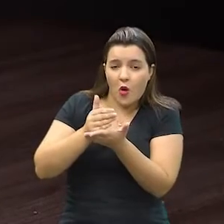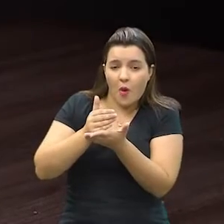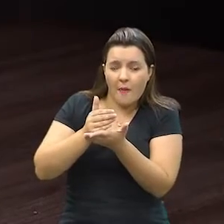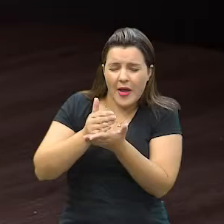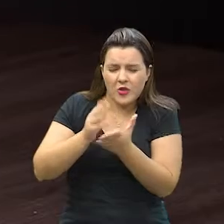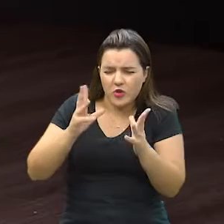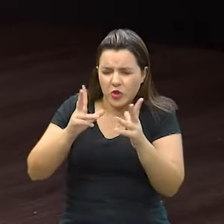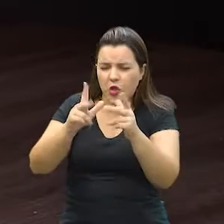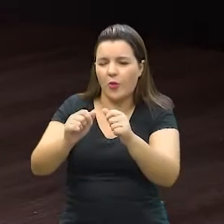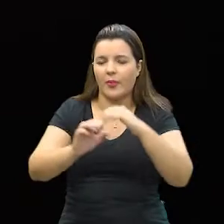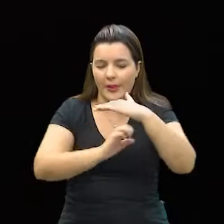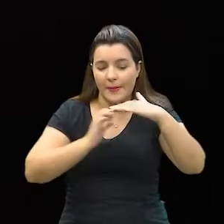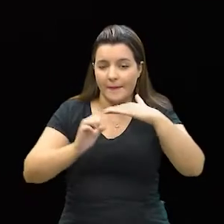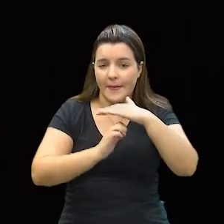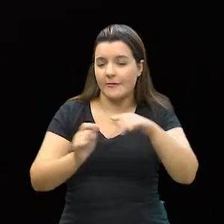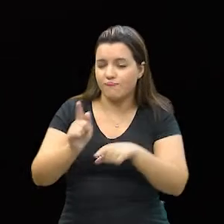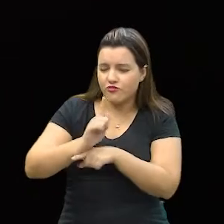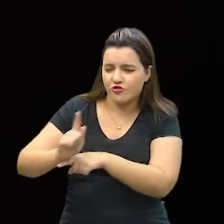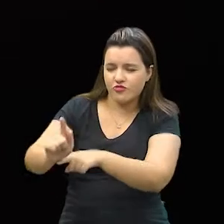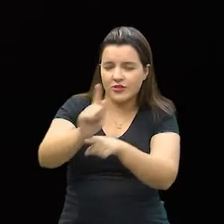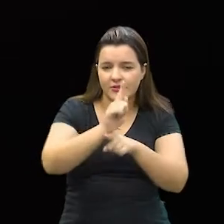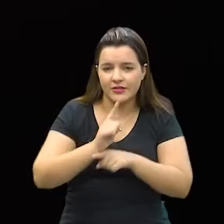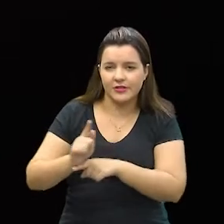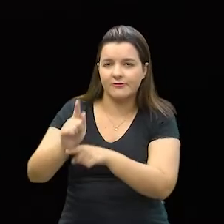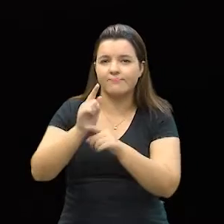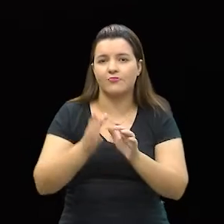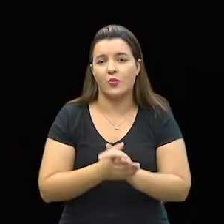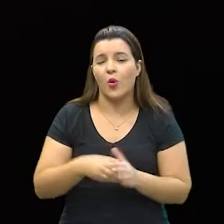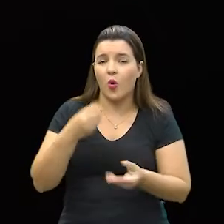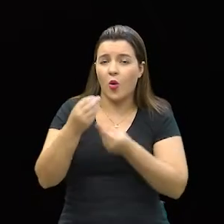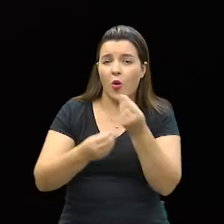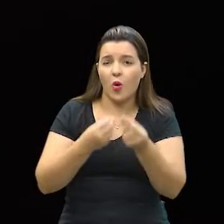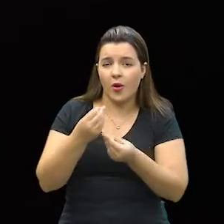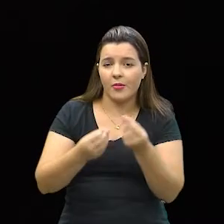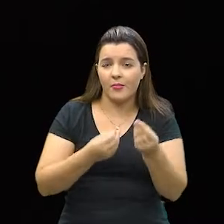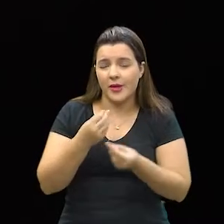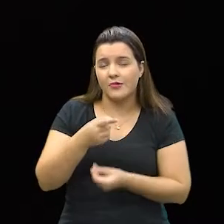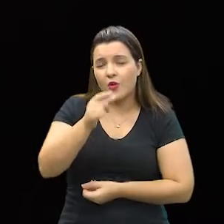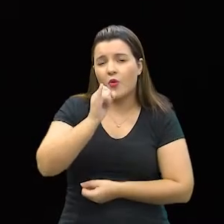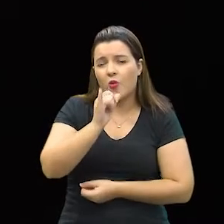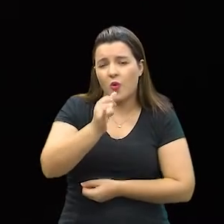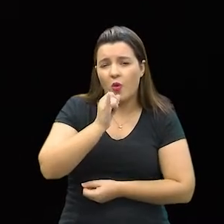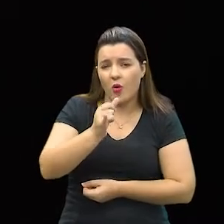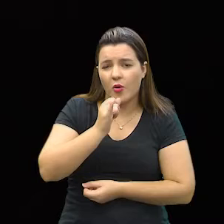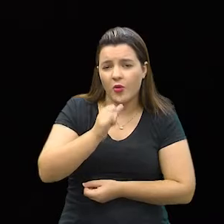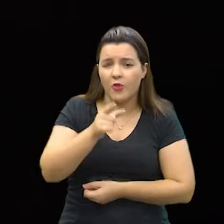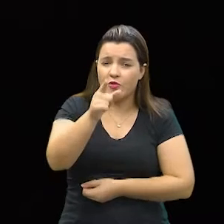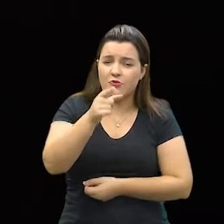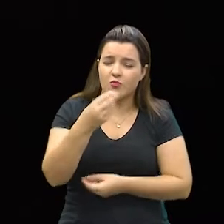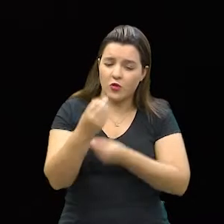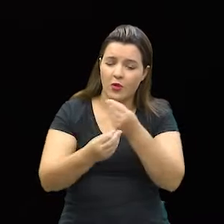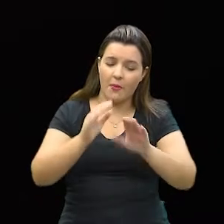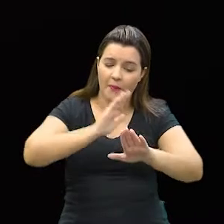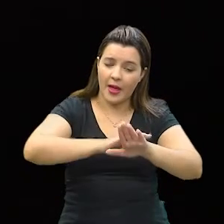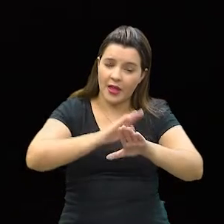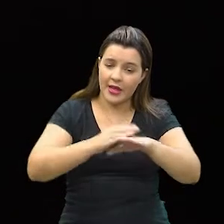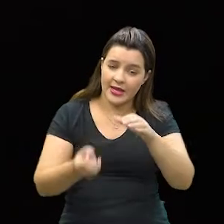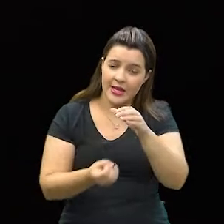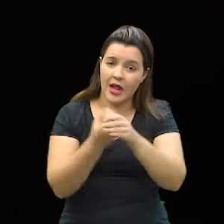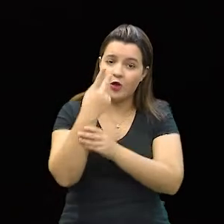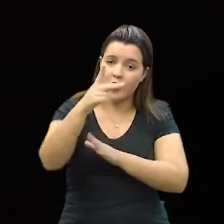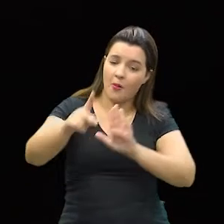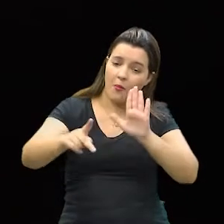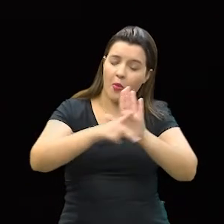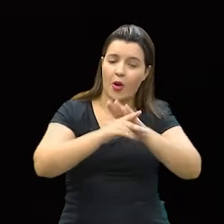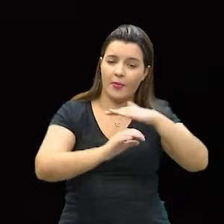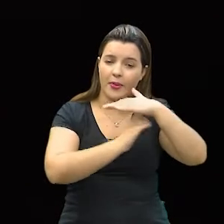fim. Fábio, e esse processo como foi? Eu queria que antes você contasse para nós do surgimento da sua empresa,